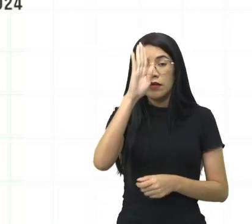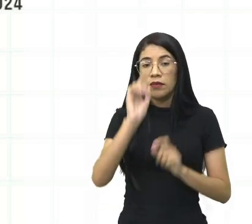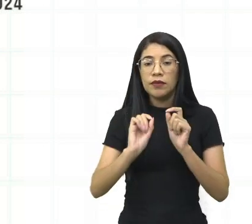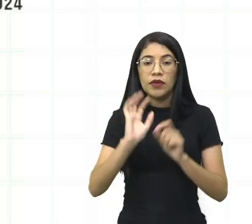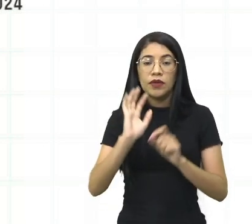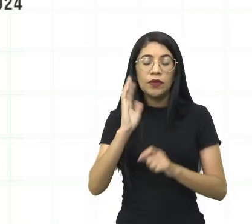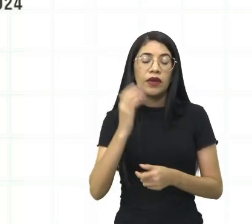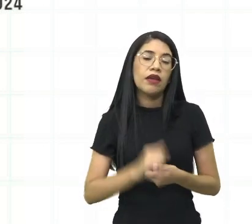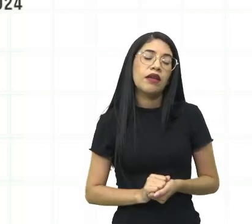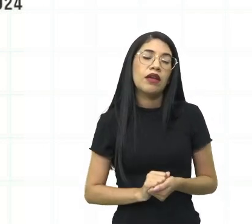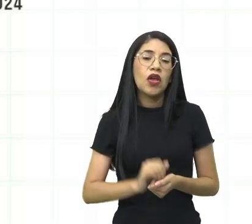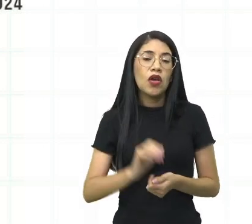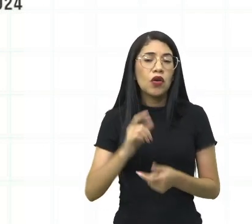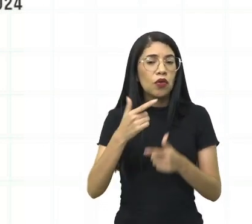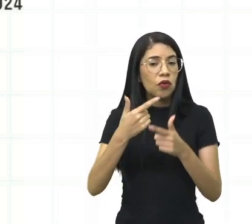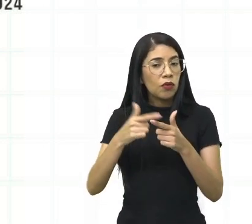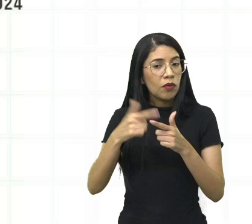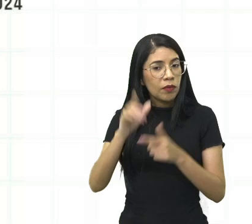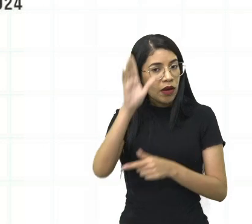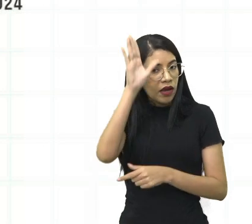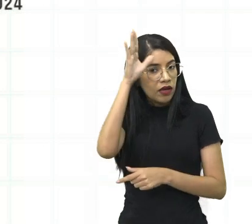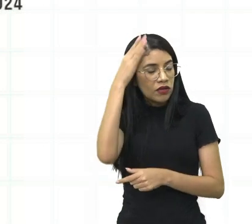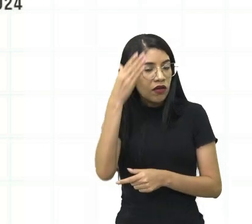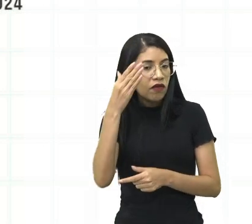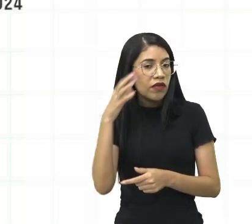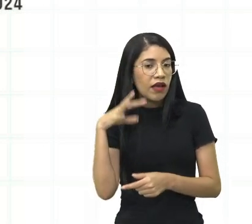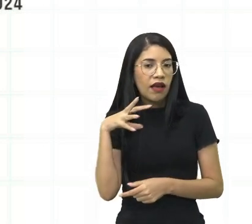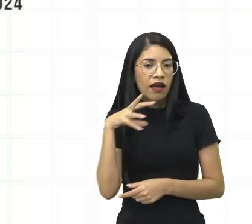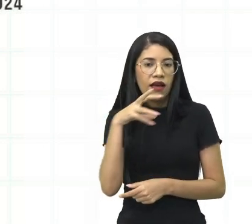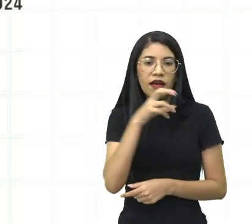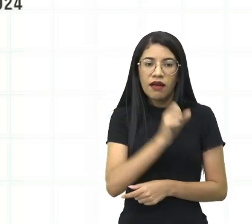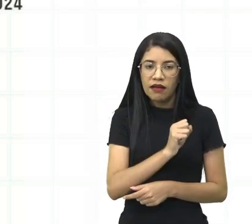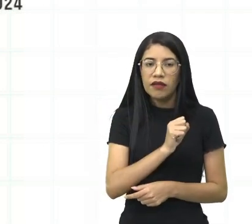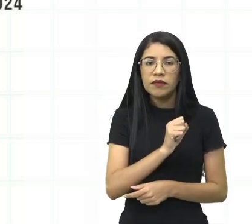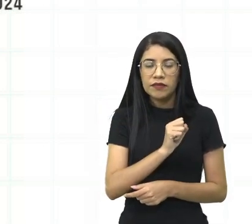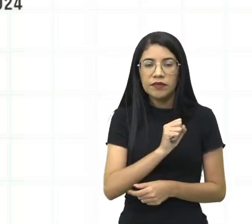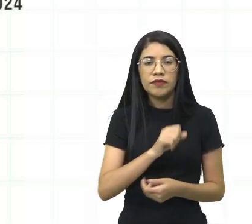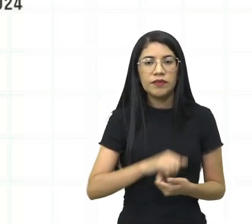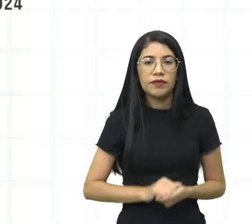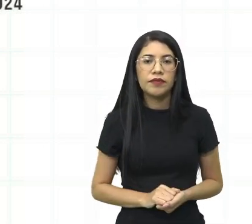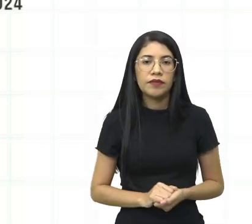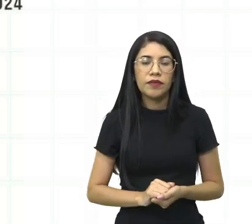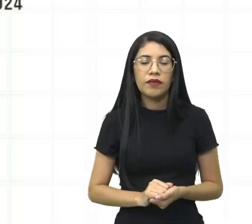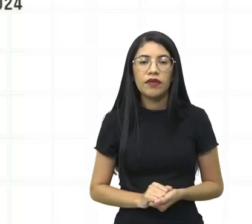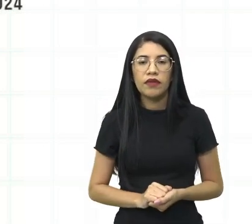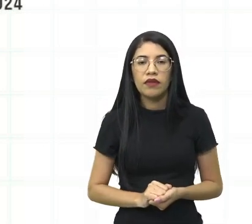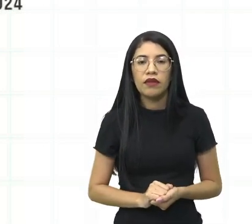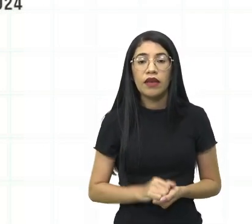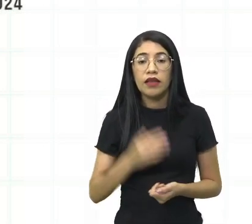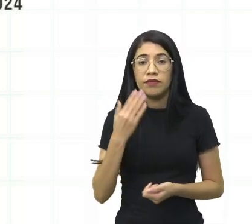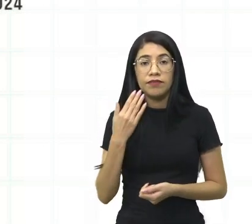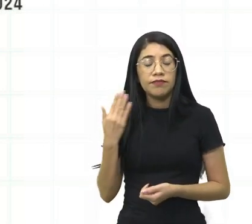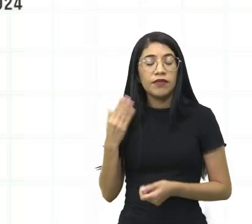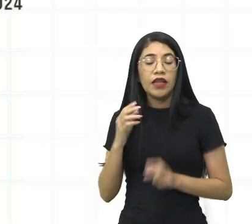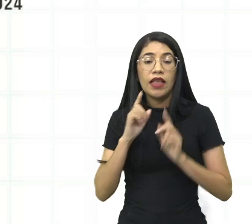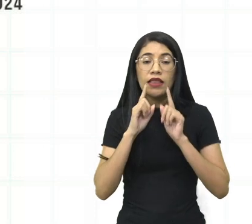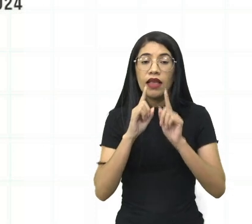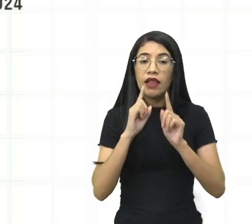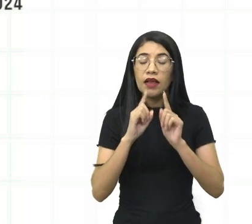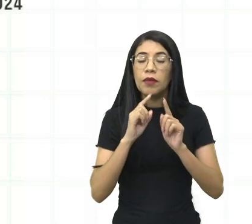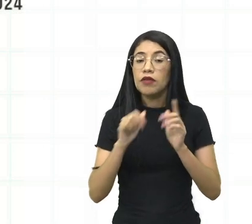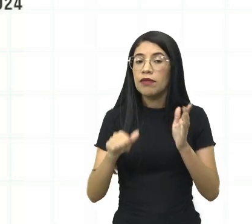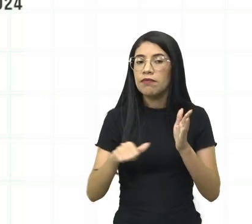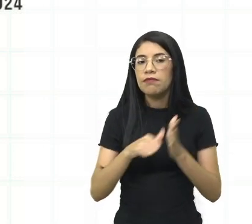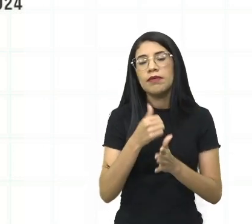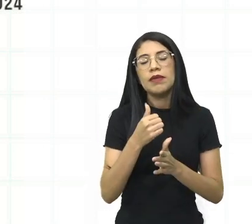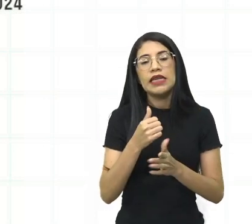principalmente a solução o mais rápido possível, certo? Isso aqui com certeza ela tá reclamando a primeira vez,